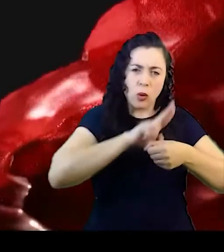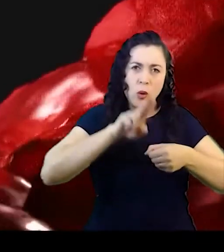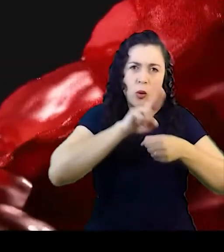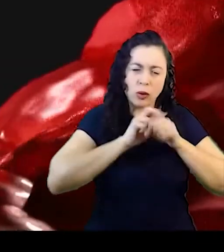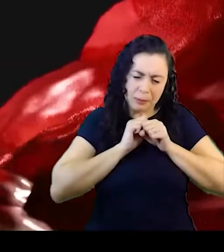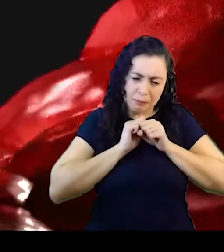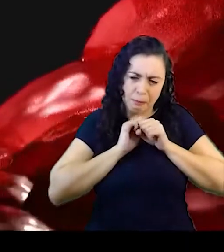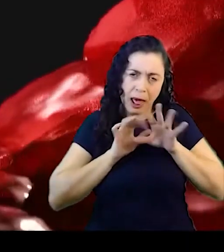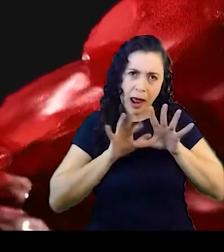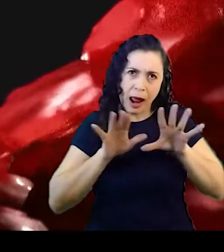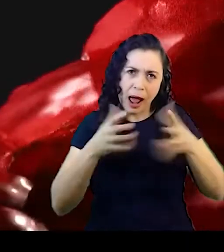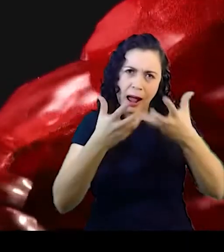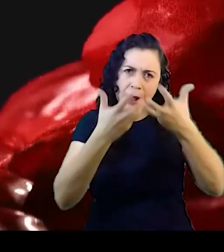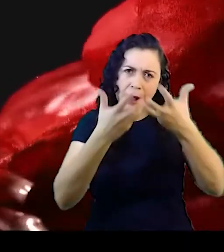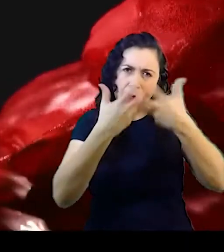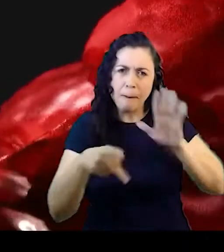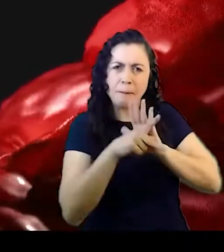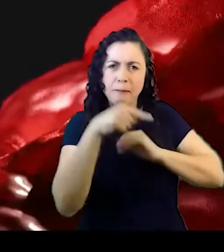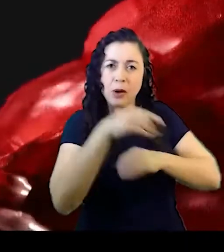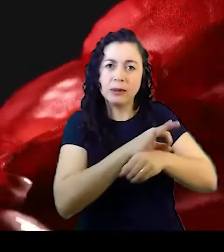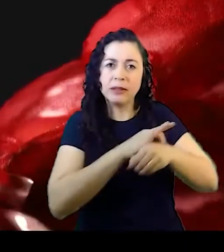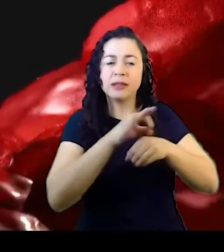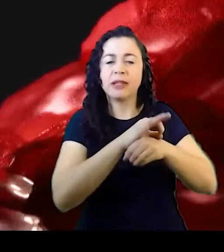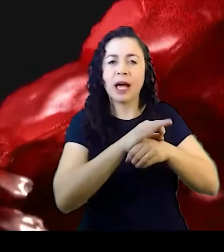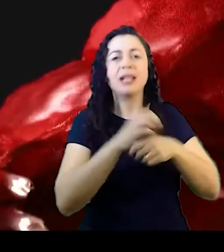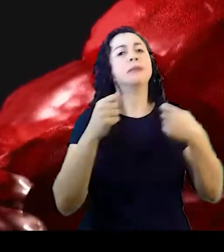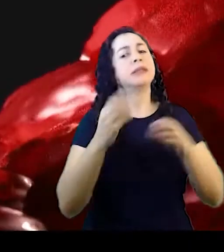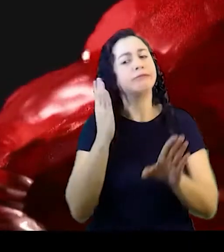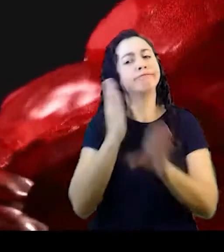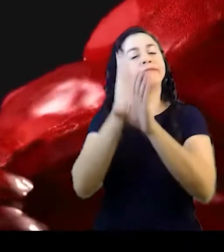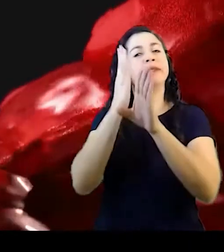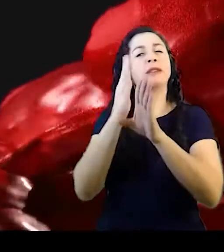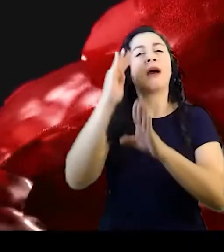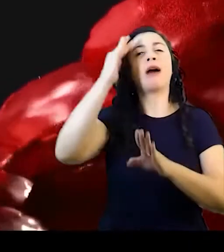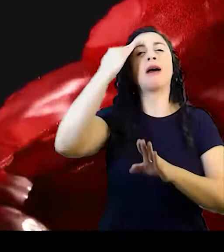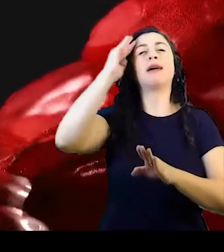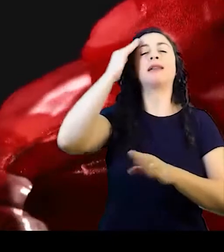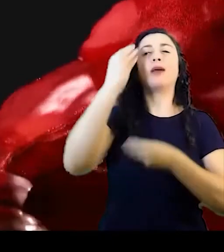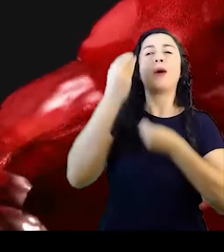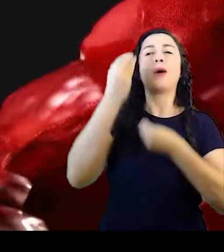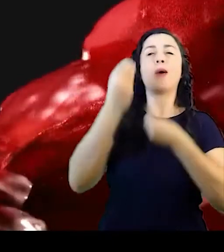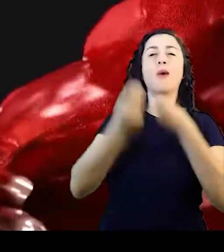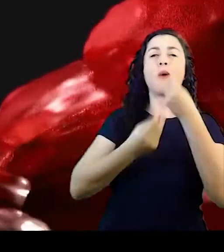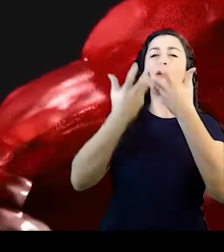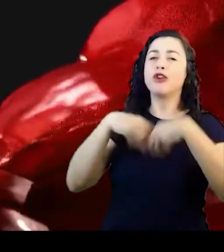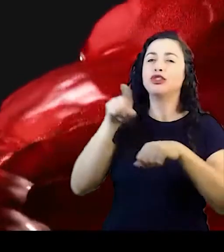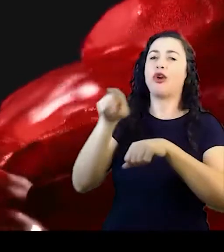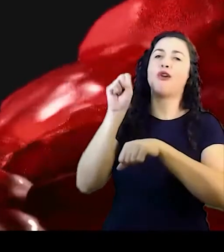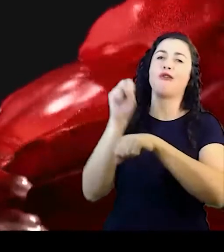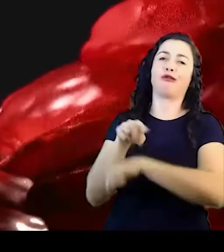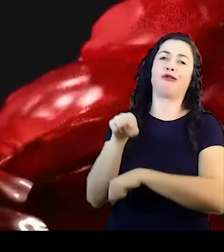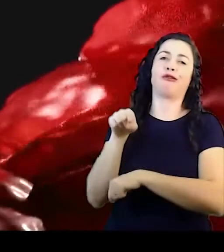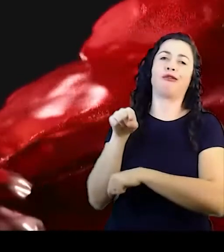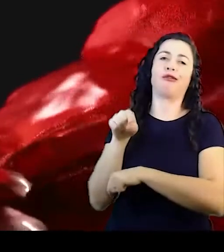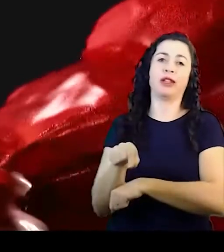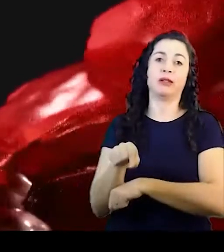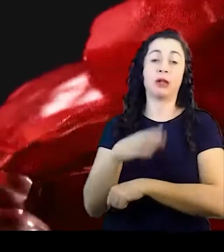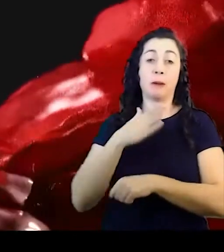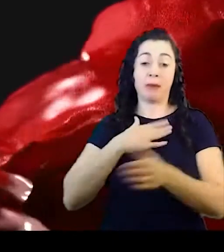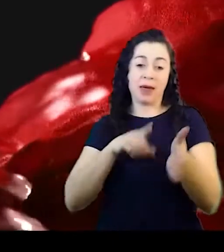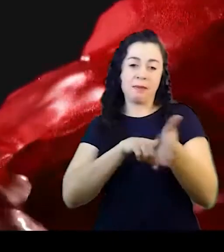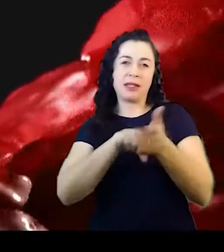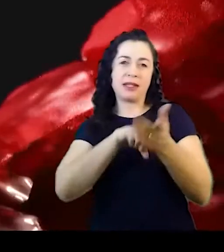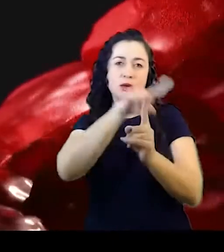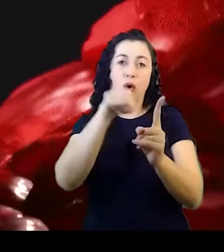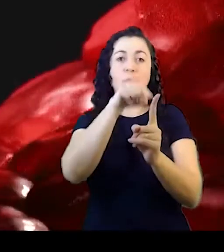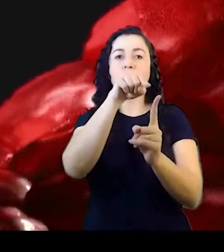replicar, é fundamental para que a gente encontre maneiras de inibir a replicação do vírus. O objetivo da pesquisa que eu venho